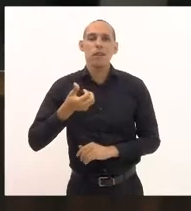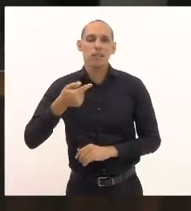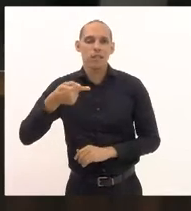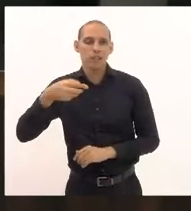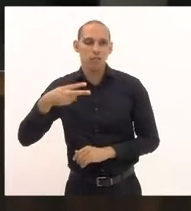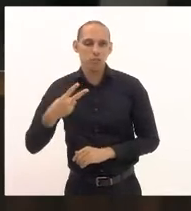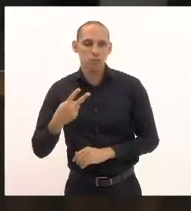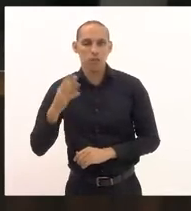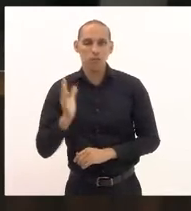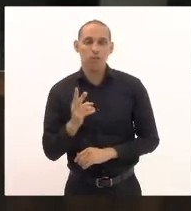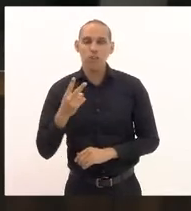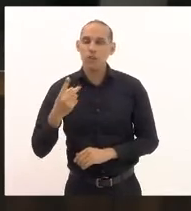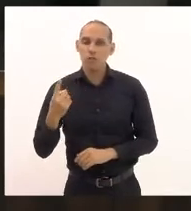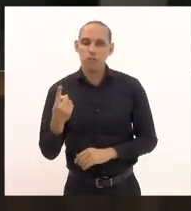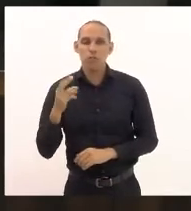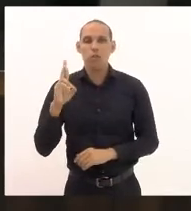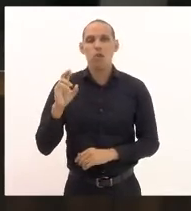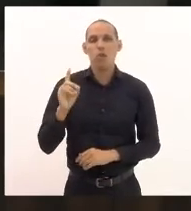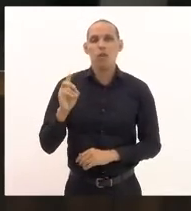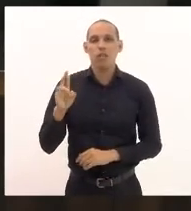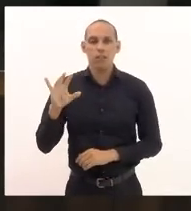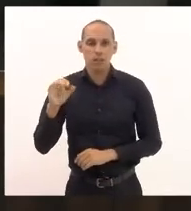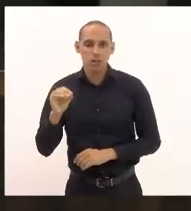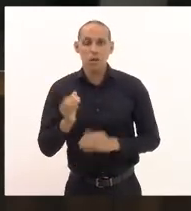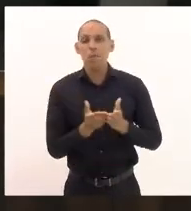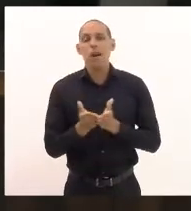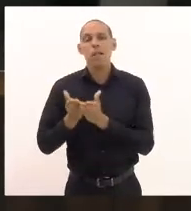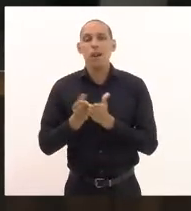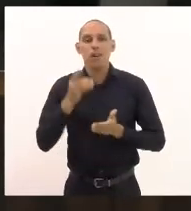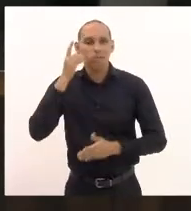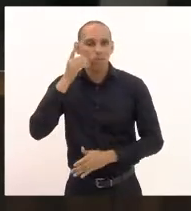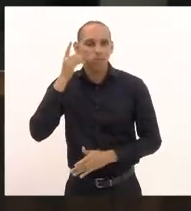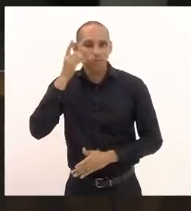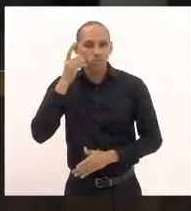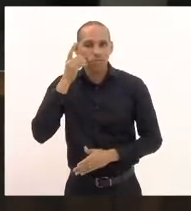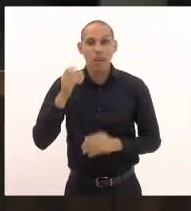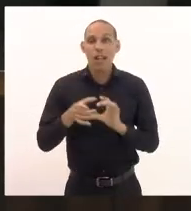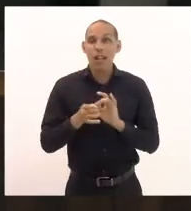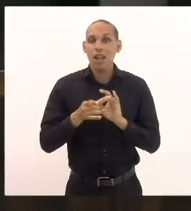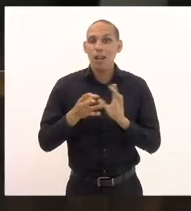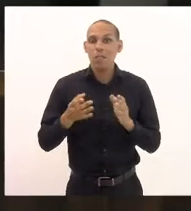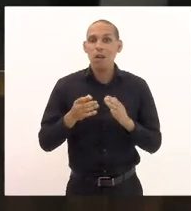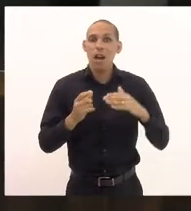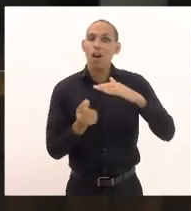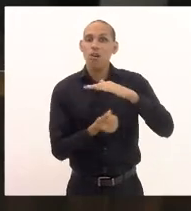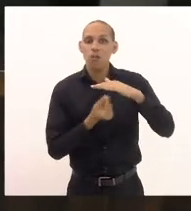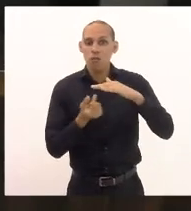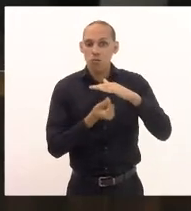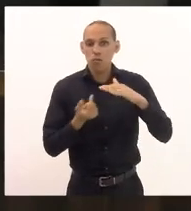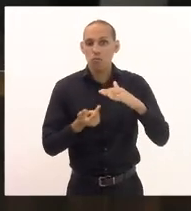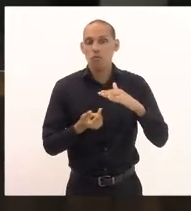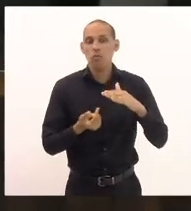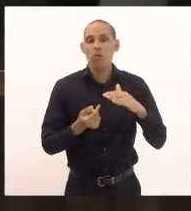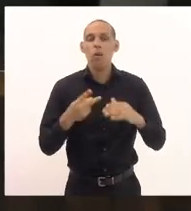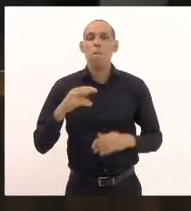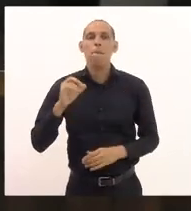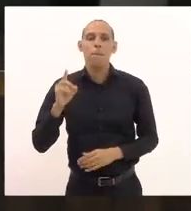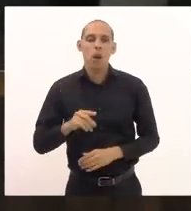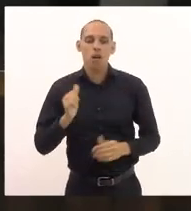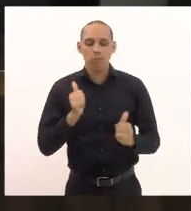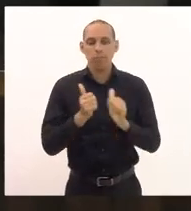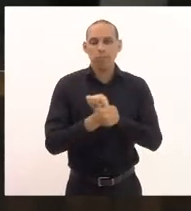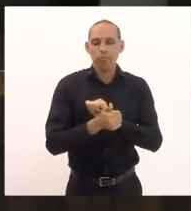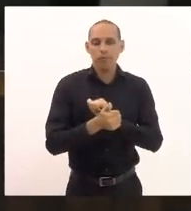21, de autoria dos deputados Rodrigo Amorim e Bebeto, que autoriza a criação do Fundo Estadual de Incentivo ao Esporte, Fundo Pro Esporte,